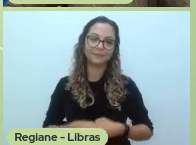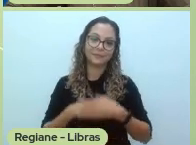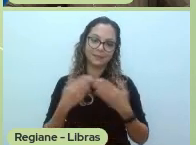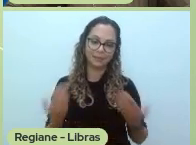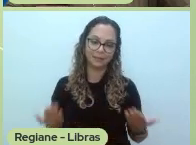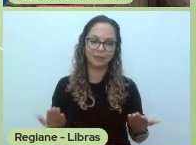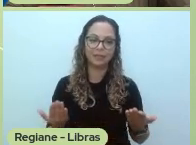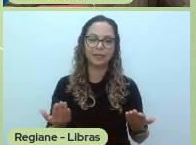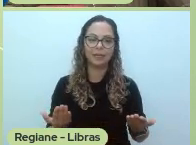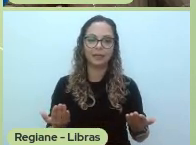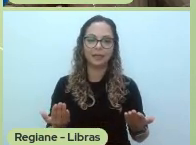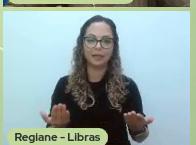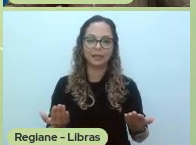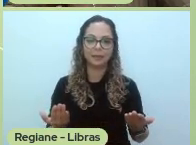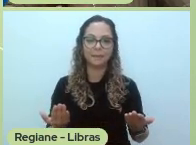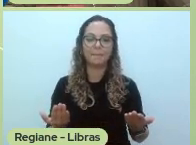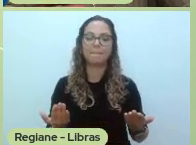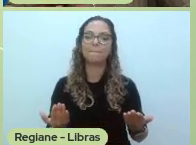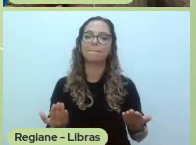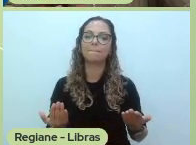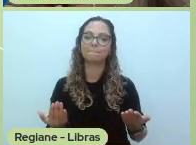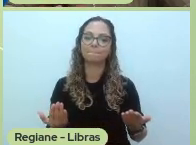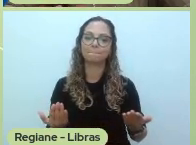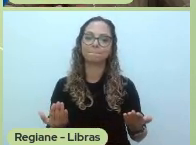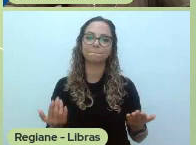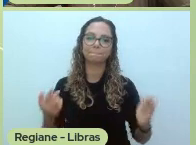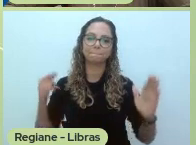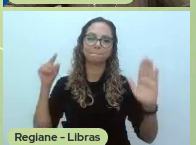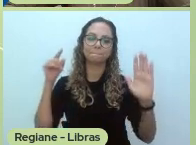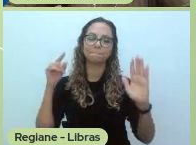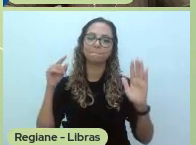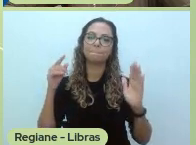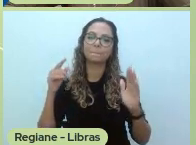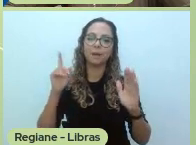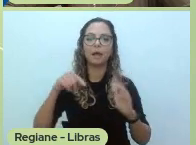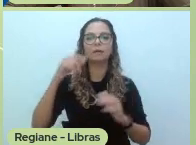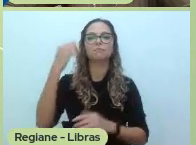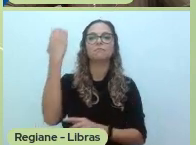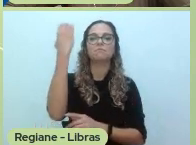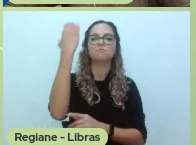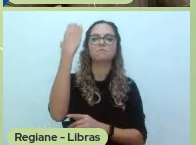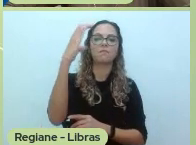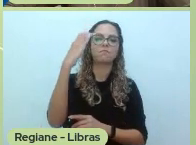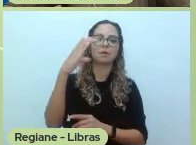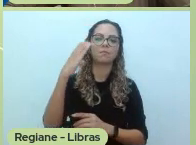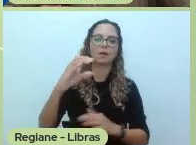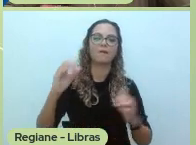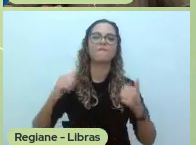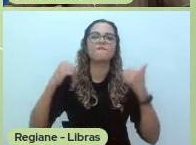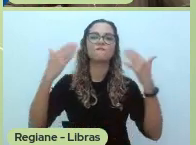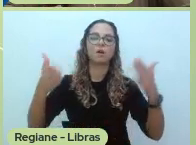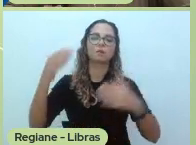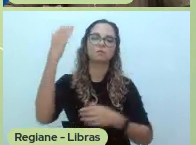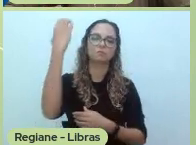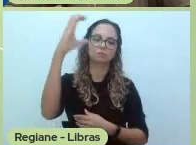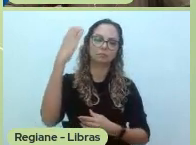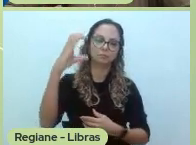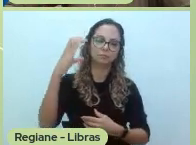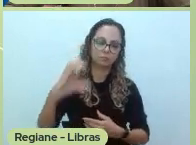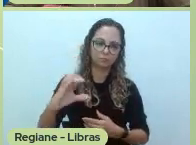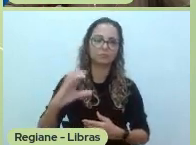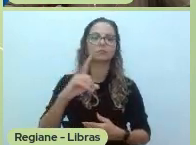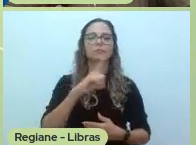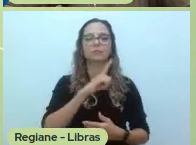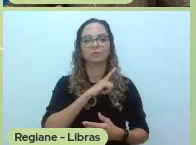para publicações externas, né, que podem acontecer manifestações externas em nossas